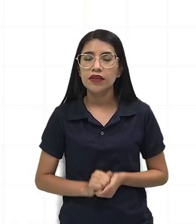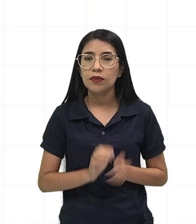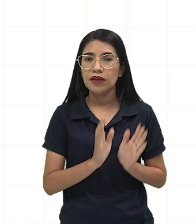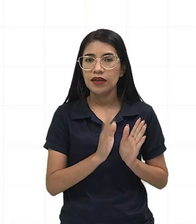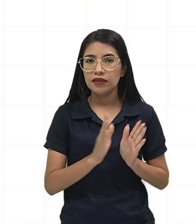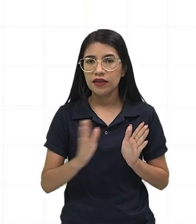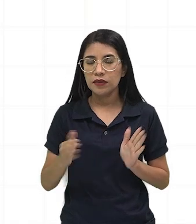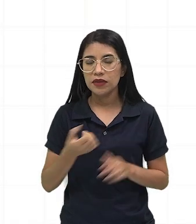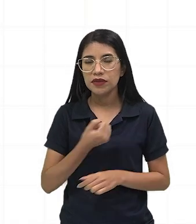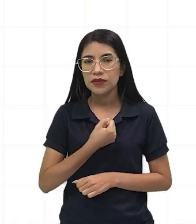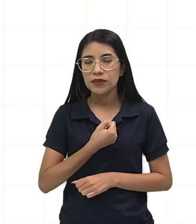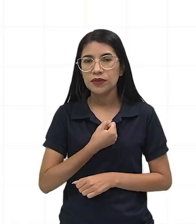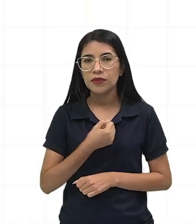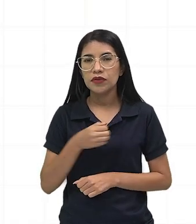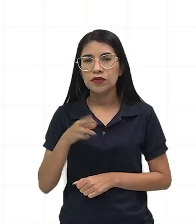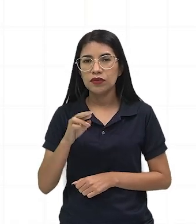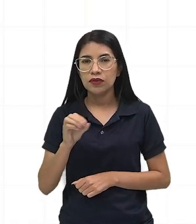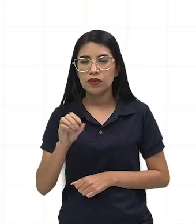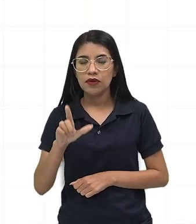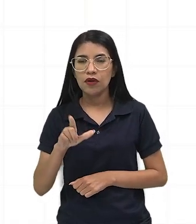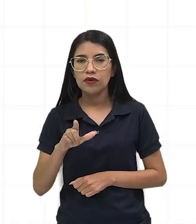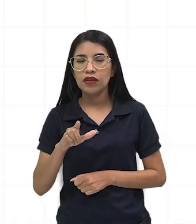Ele está o quê? Ó?